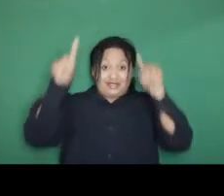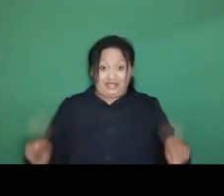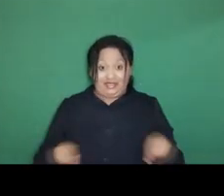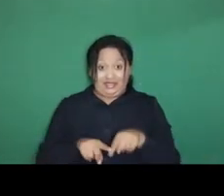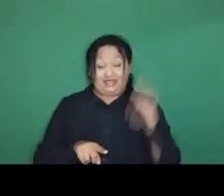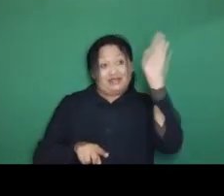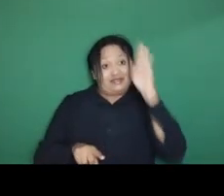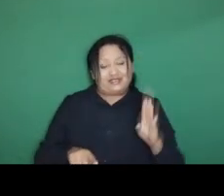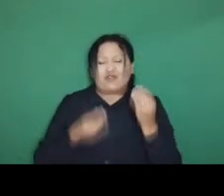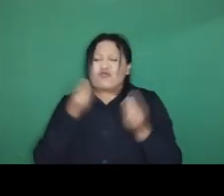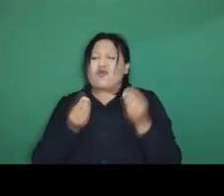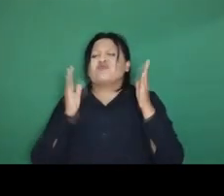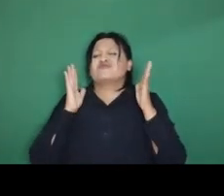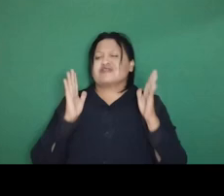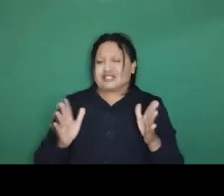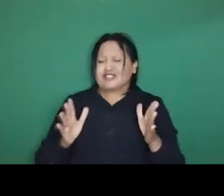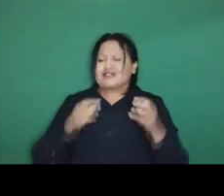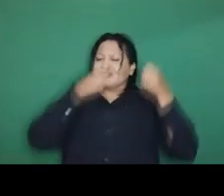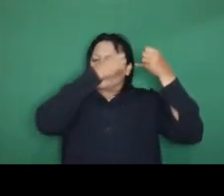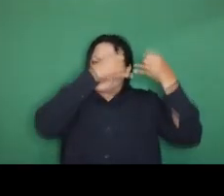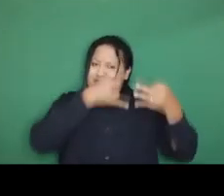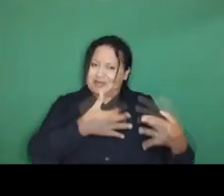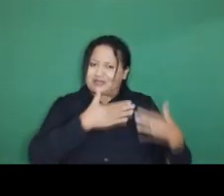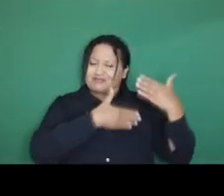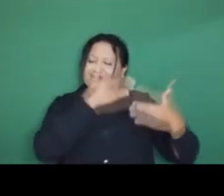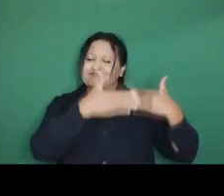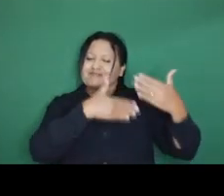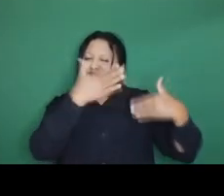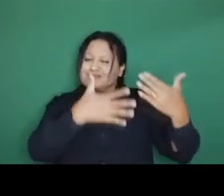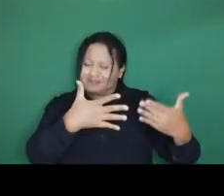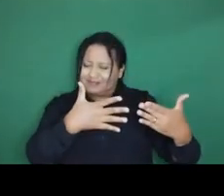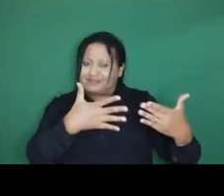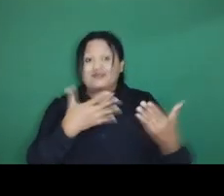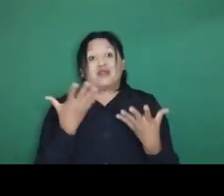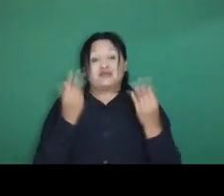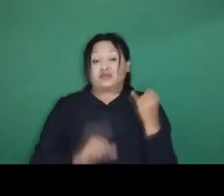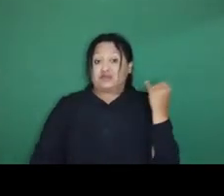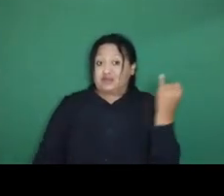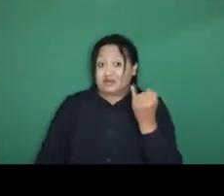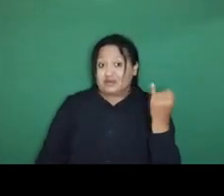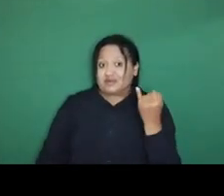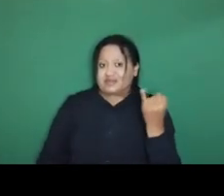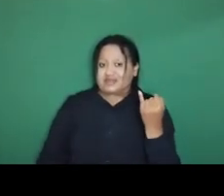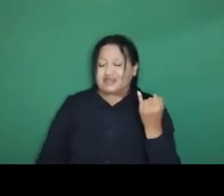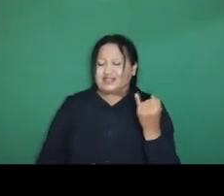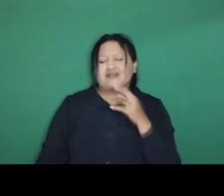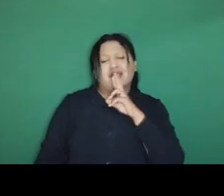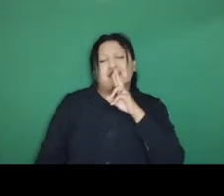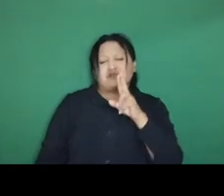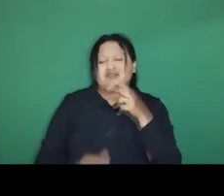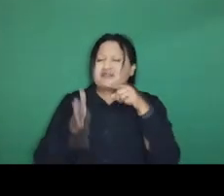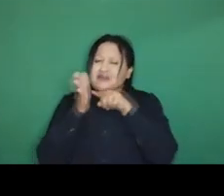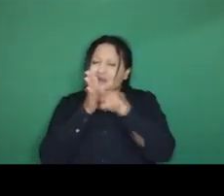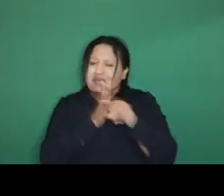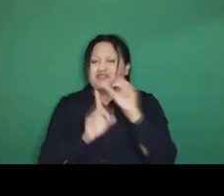como a gente já vem ressaltando ao longo de todo o processo formativo é muito importante para a resolução das